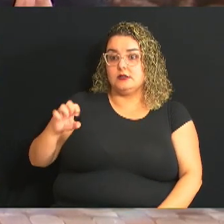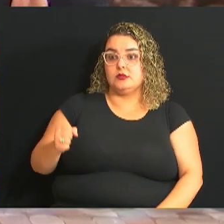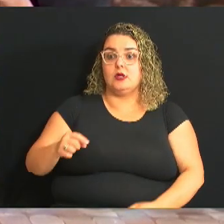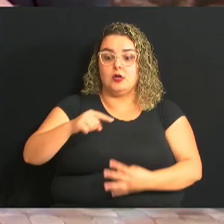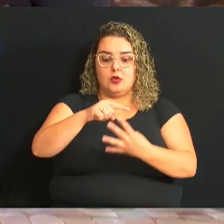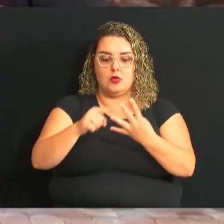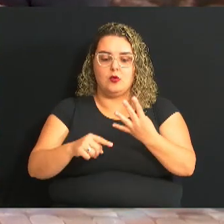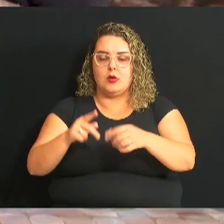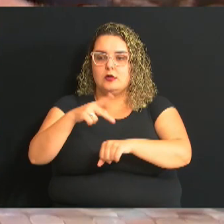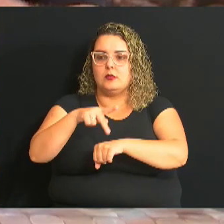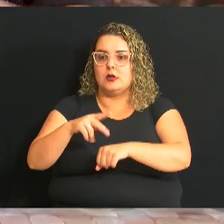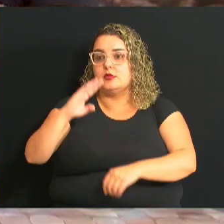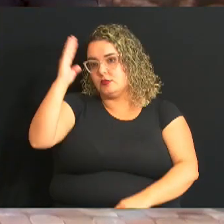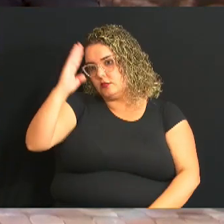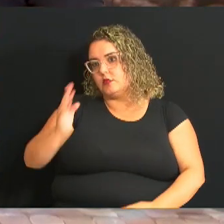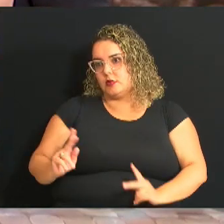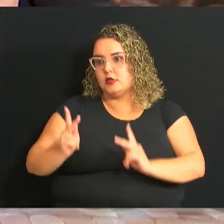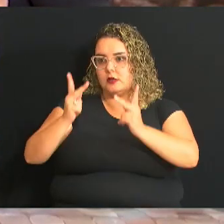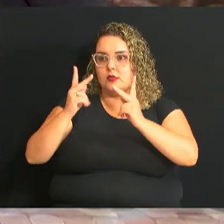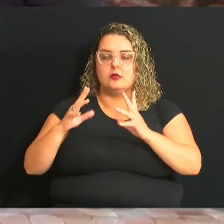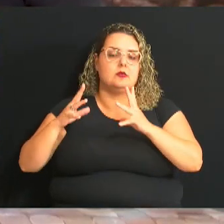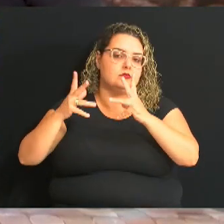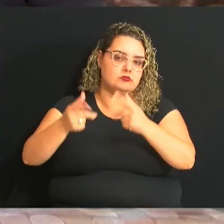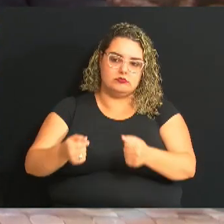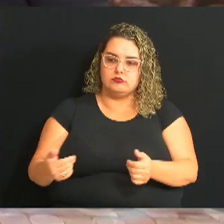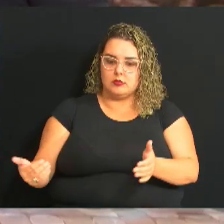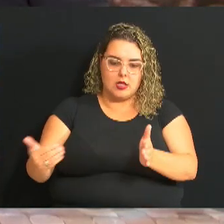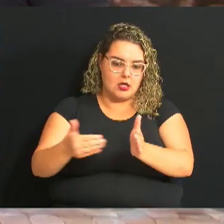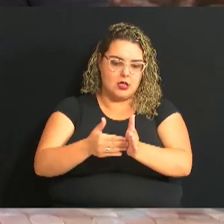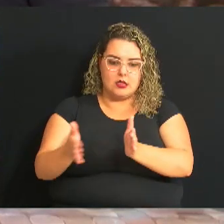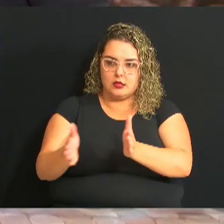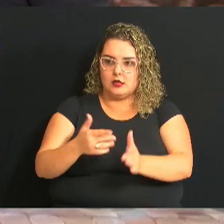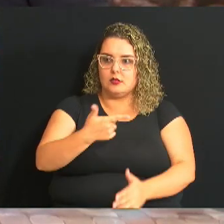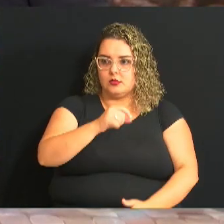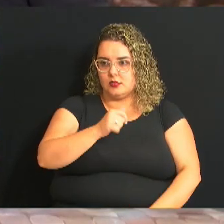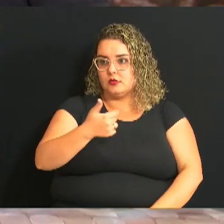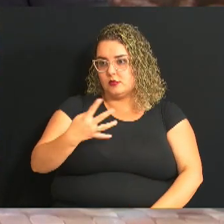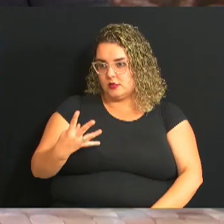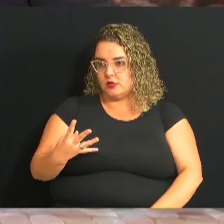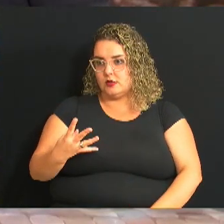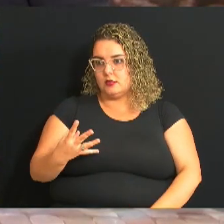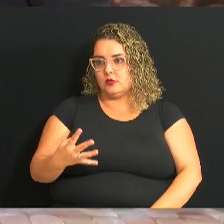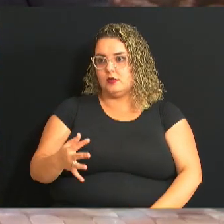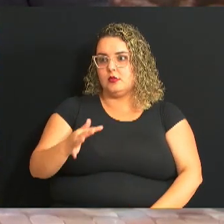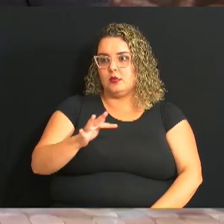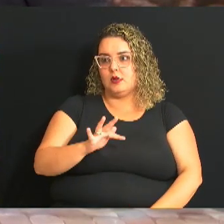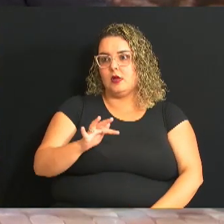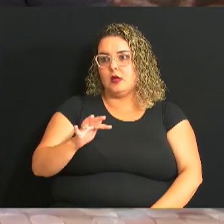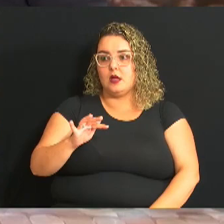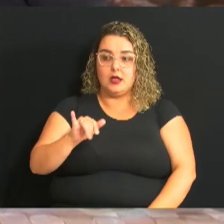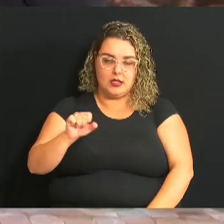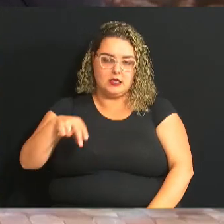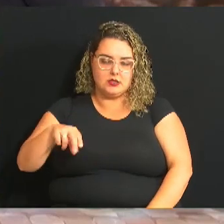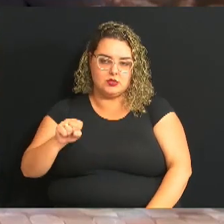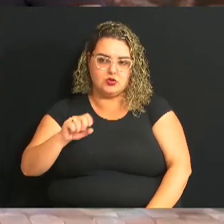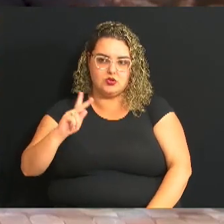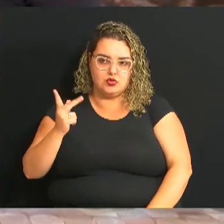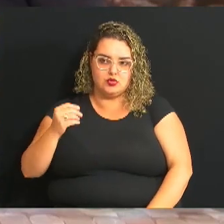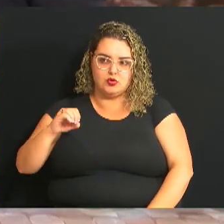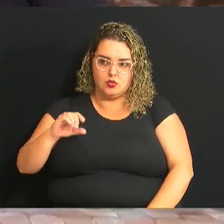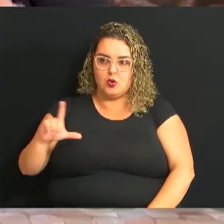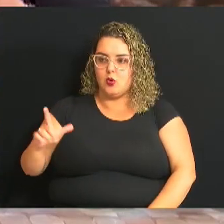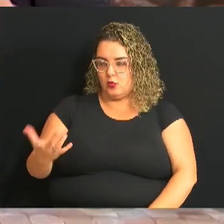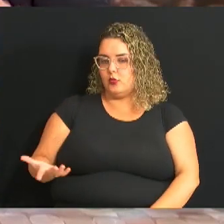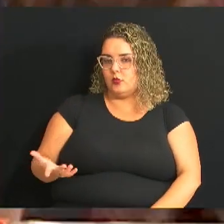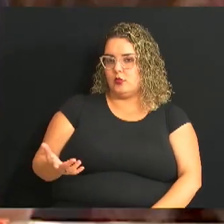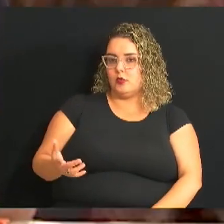ganhou. E até aquele ano 2014, em toda a história da UF1 Schools, foi o estreante que mais pontuou. Tá?